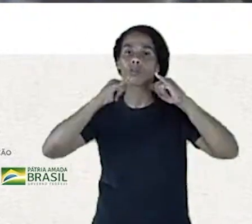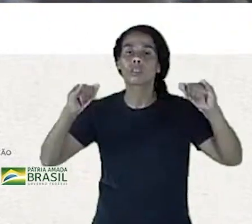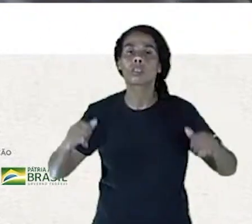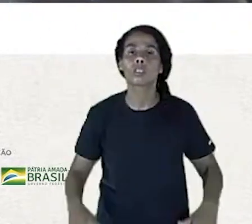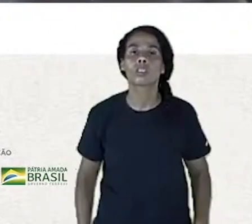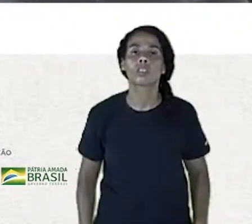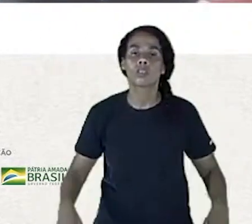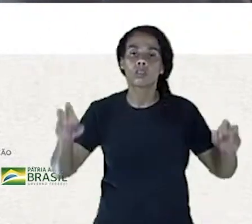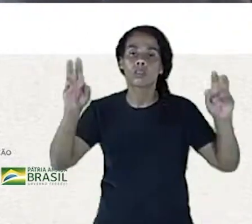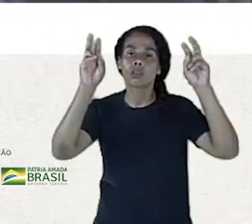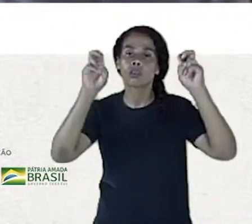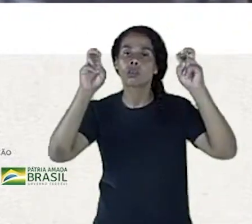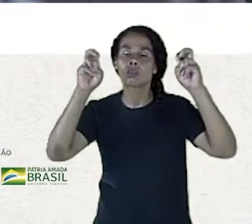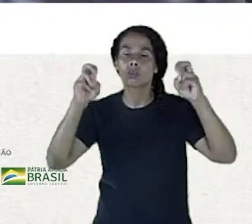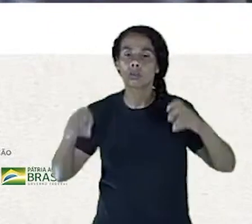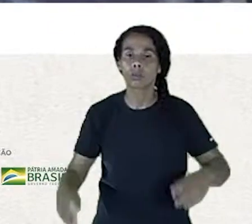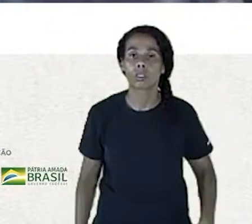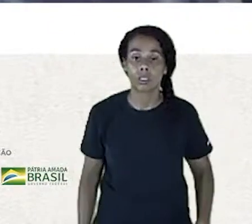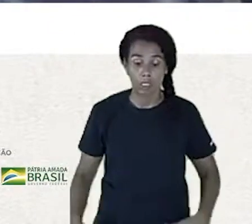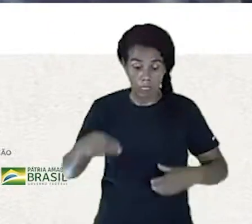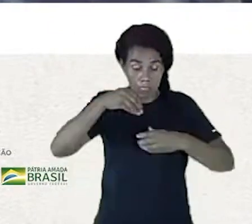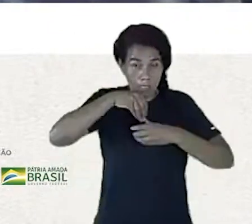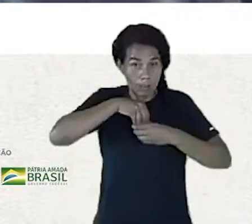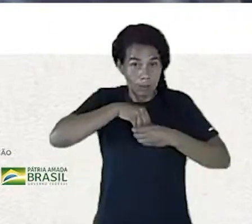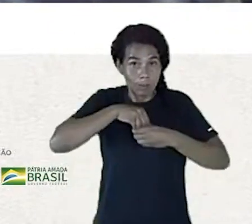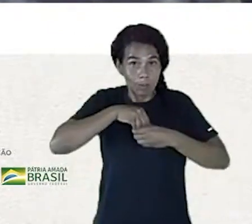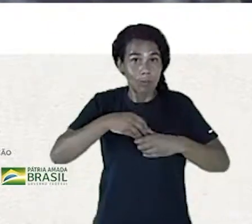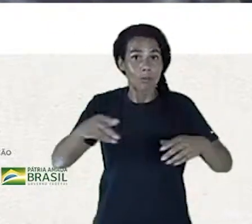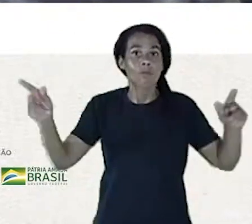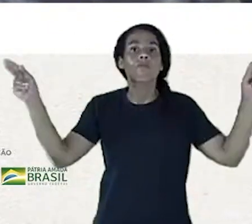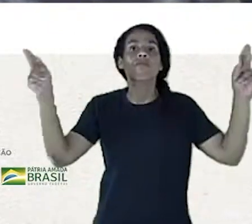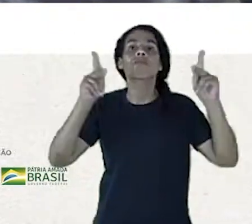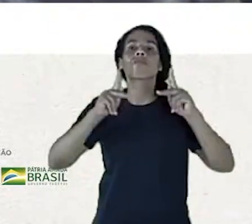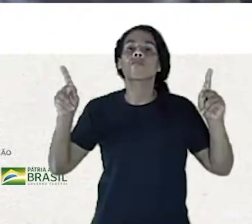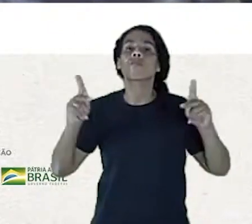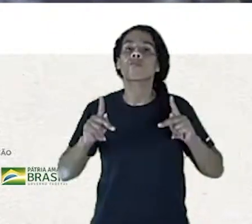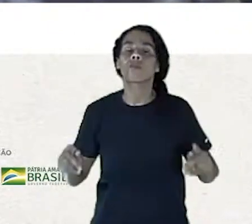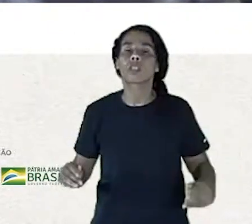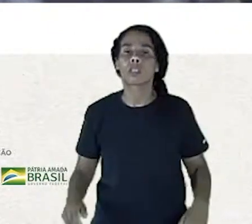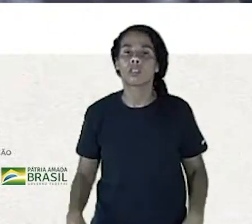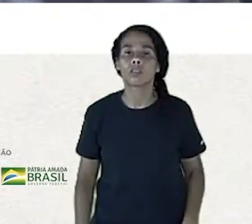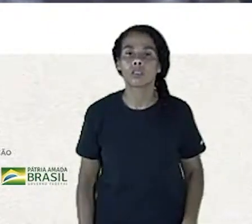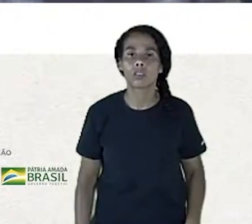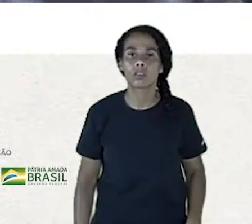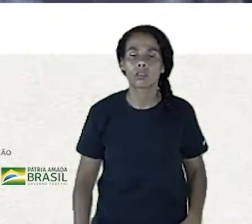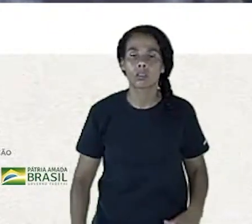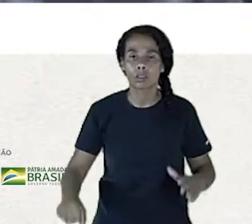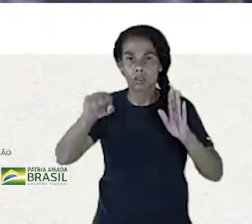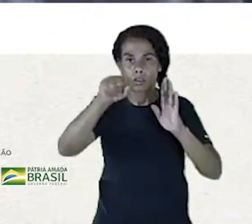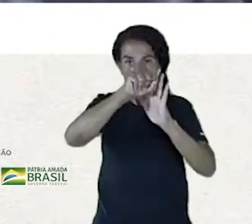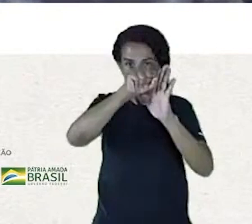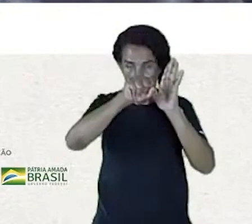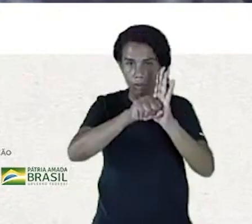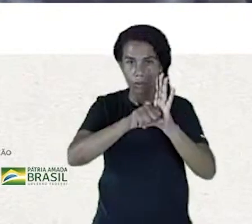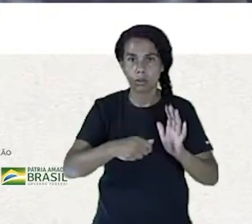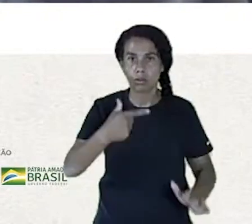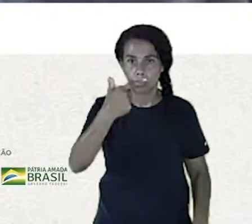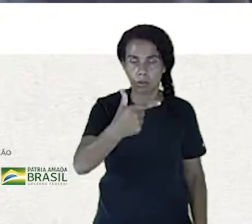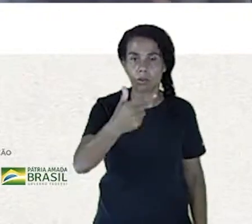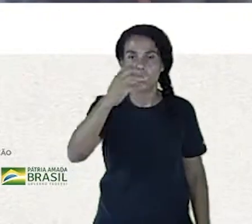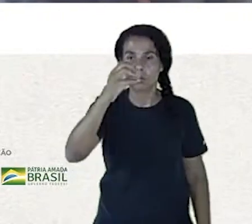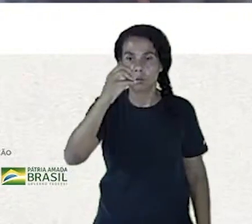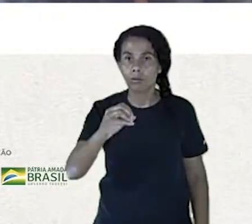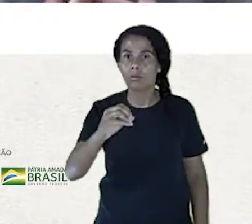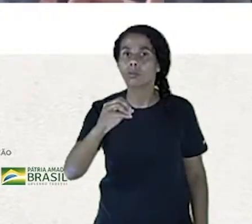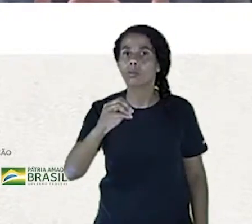canções deles. Então, a gente tem uma herança do século XX para cá, principalmente de figuras maravilhosas,